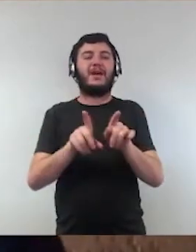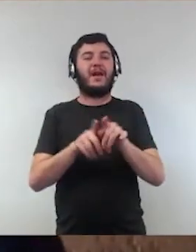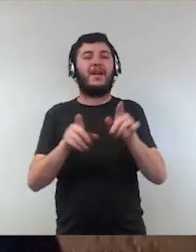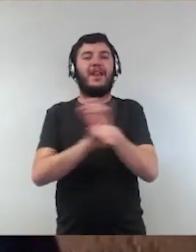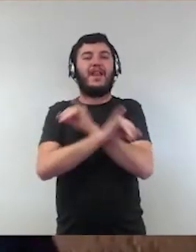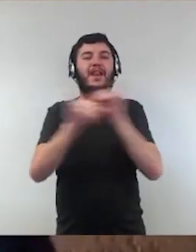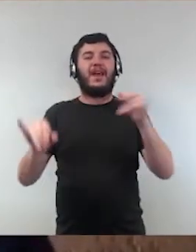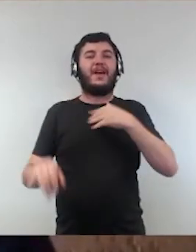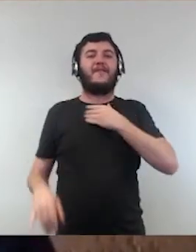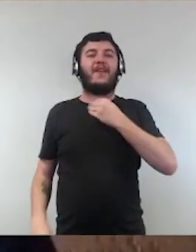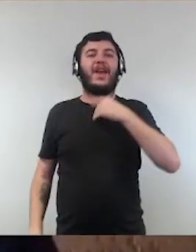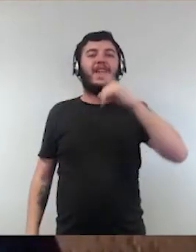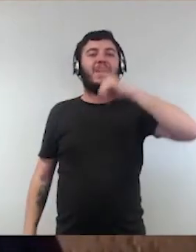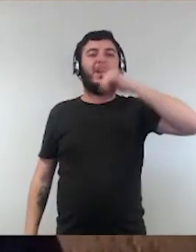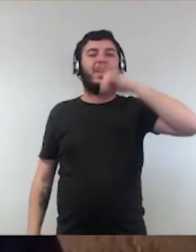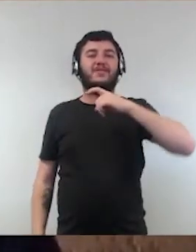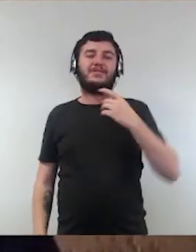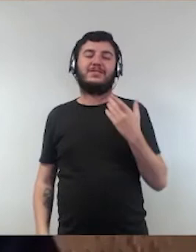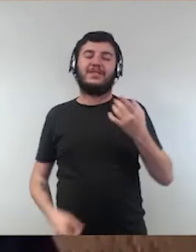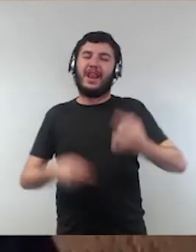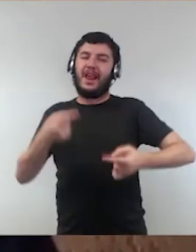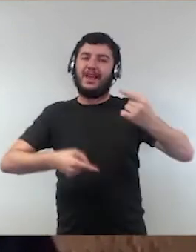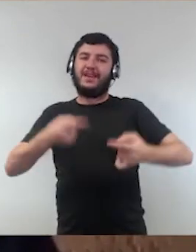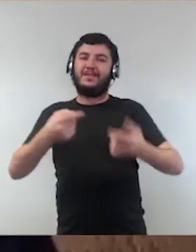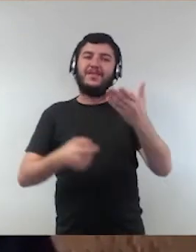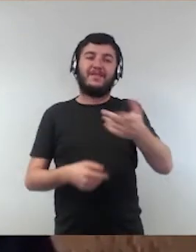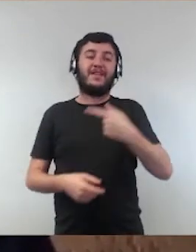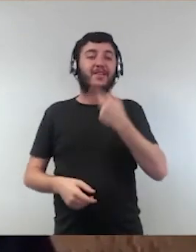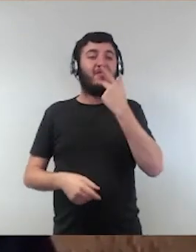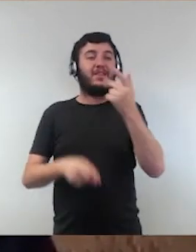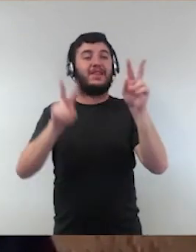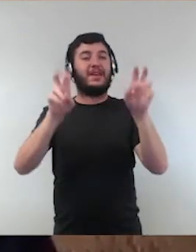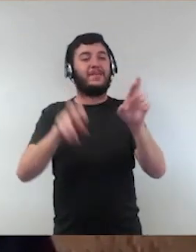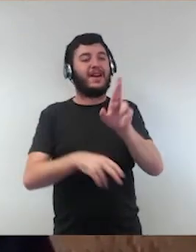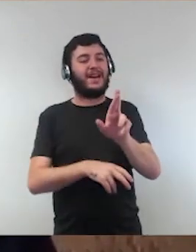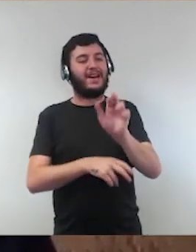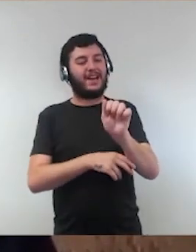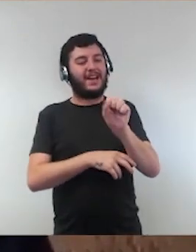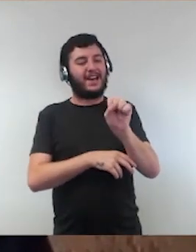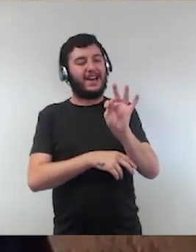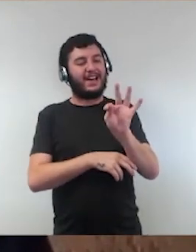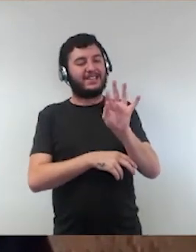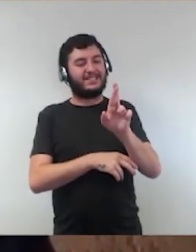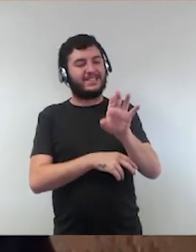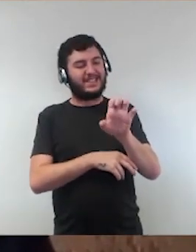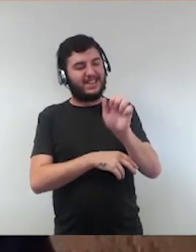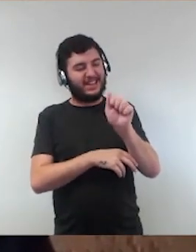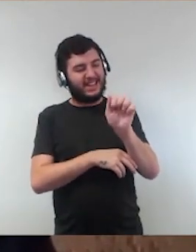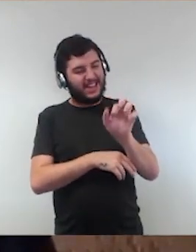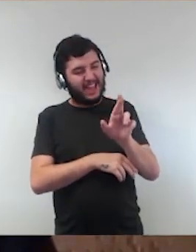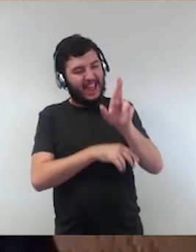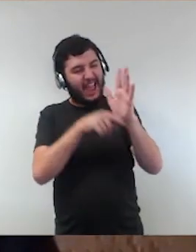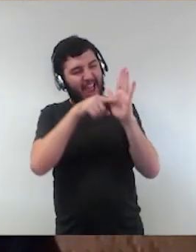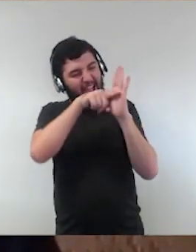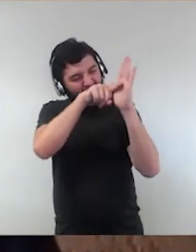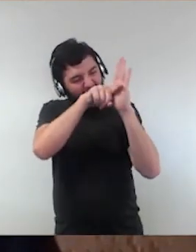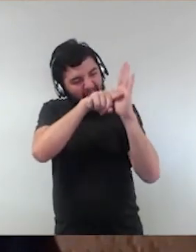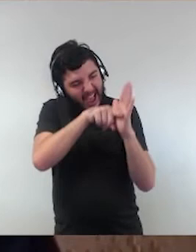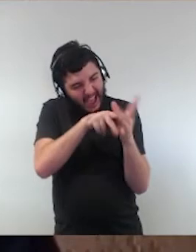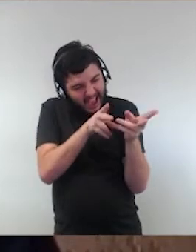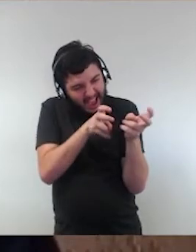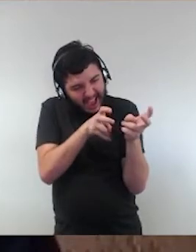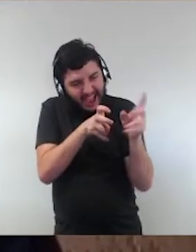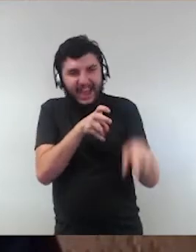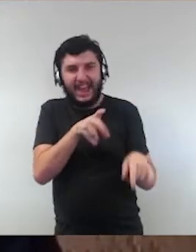discutido. Você mencionou o caso do rastreamento. O rastreamento é, de certa forma, o apelido do atual